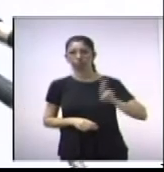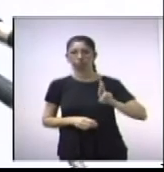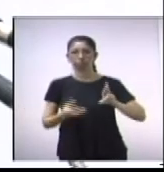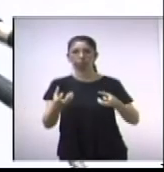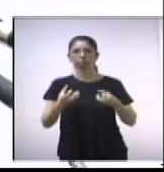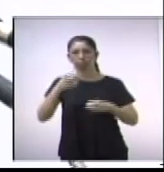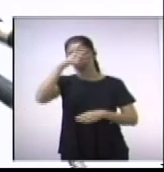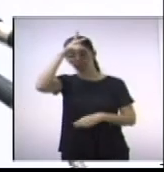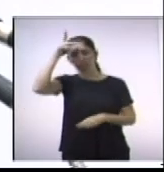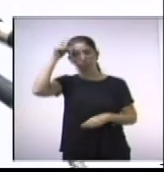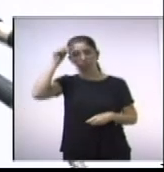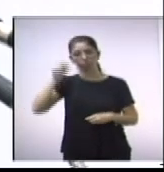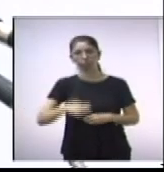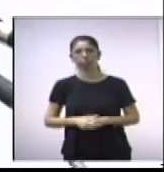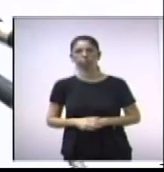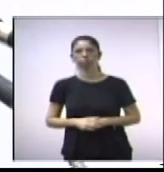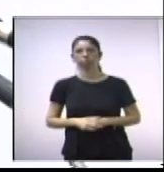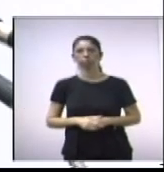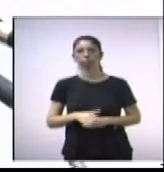sobre a indicação